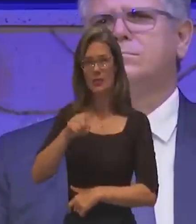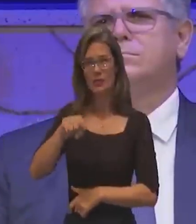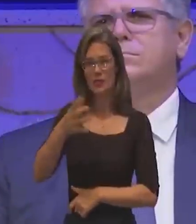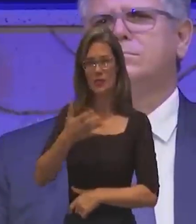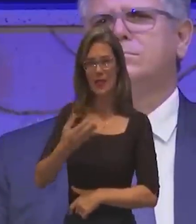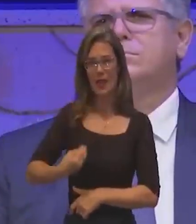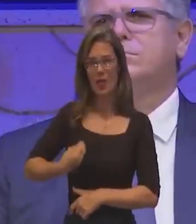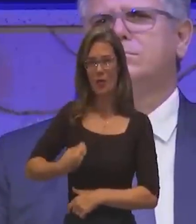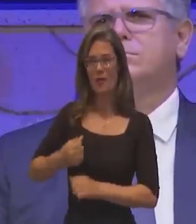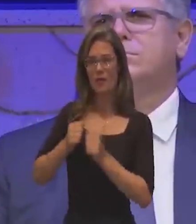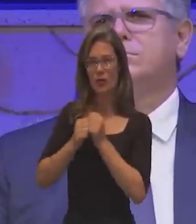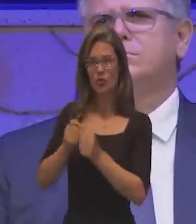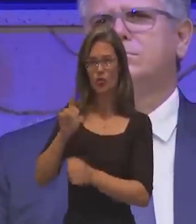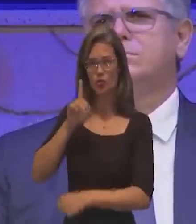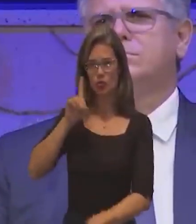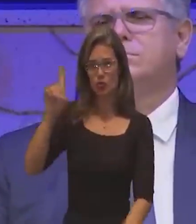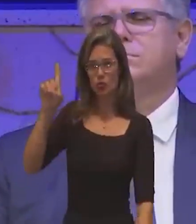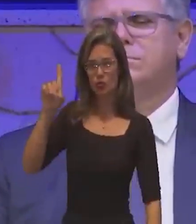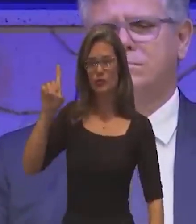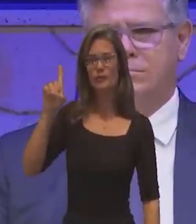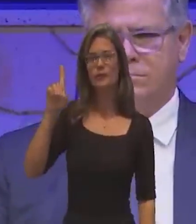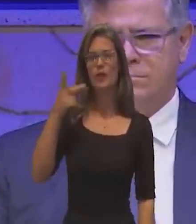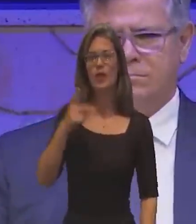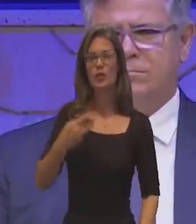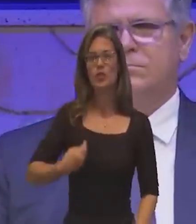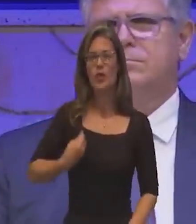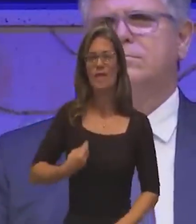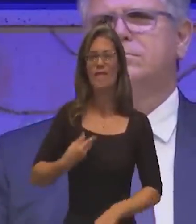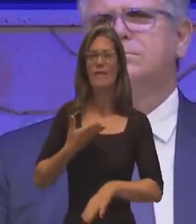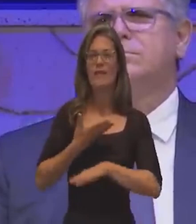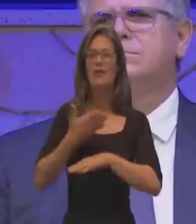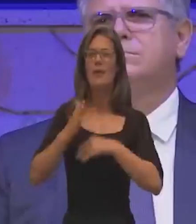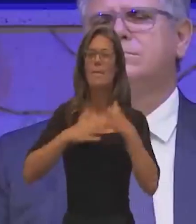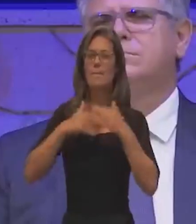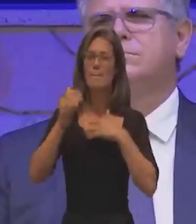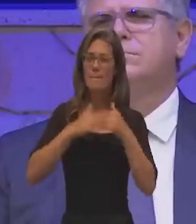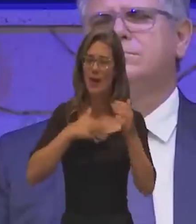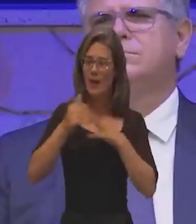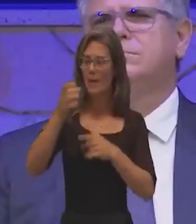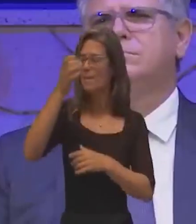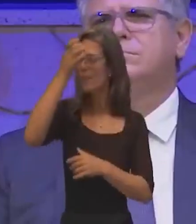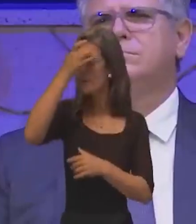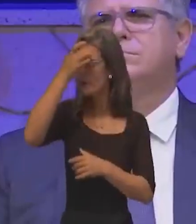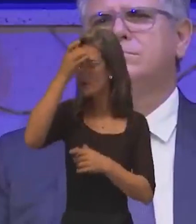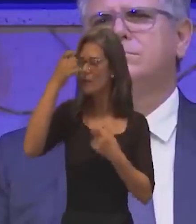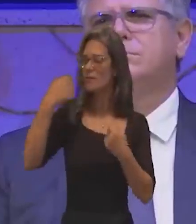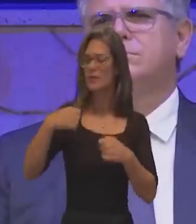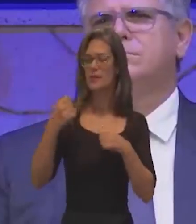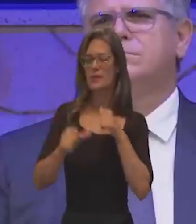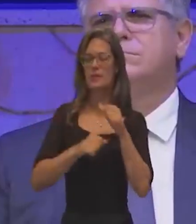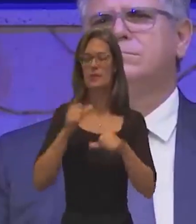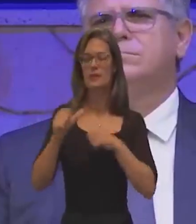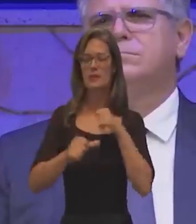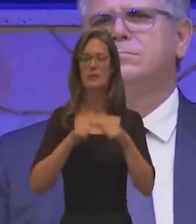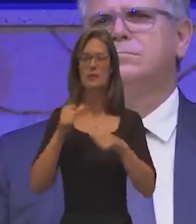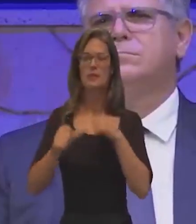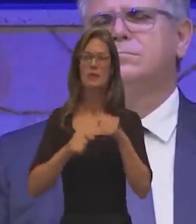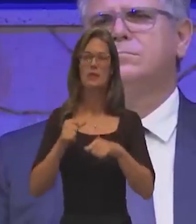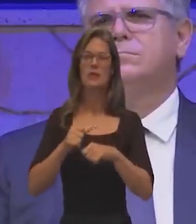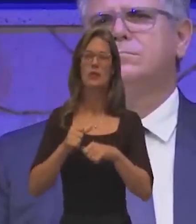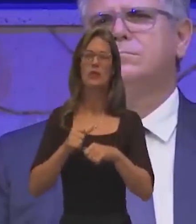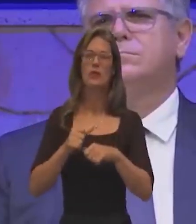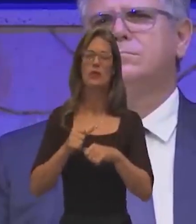Senhor Jesus, a sua vida, as suas práticas e ações, os seus pensamentos precisam ser modificados nesse tempo que se